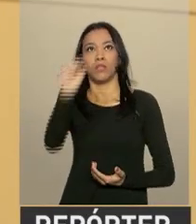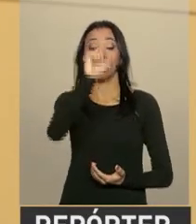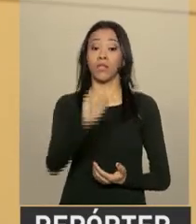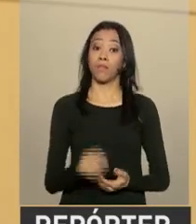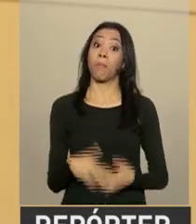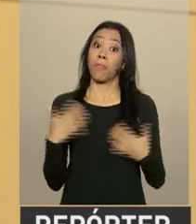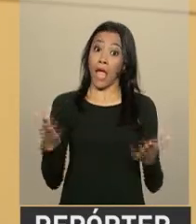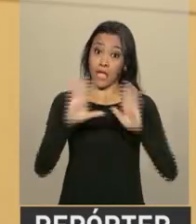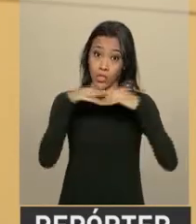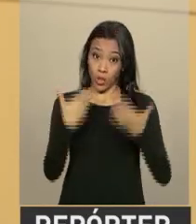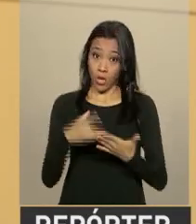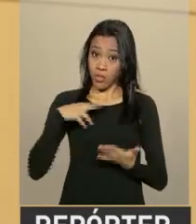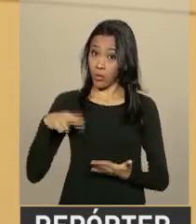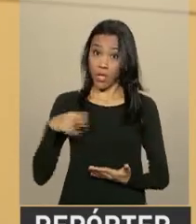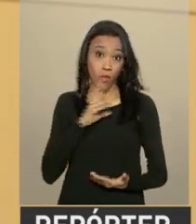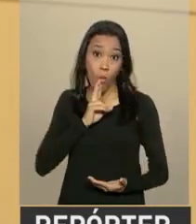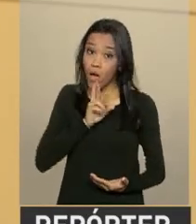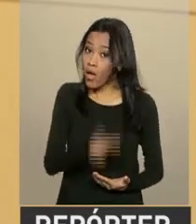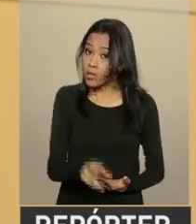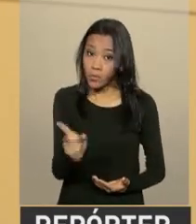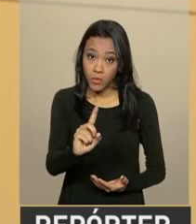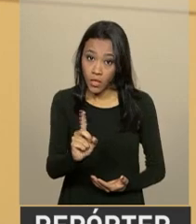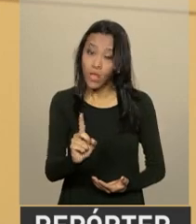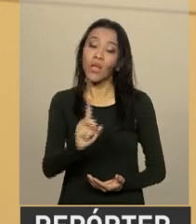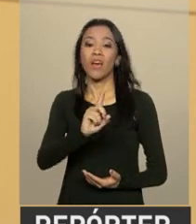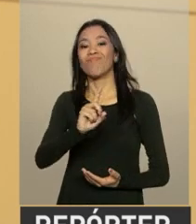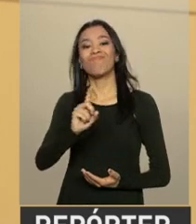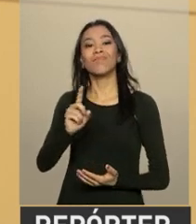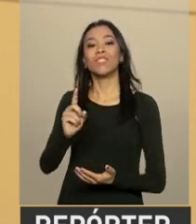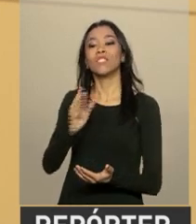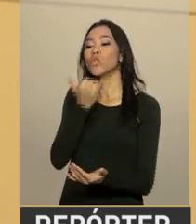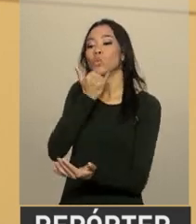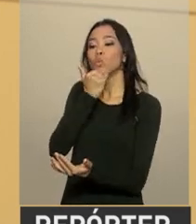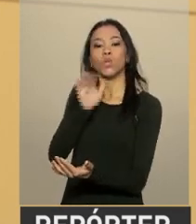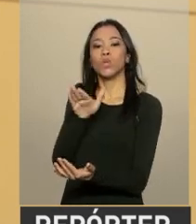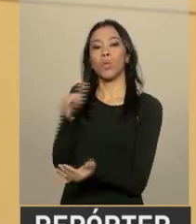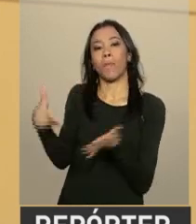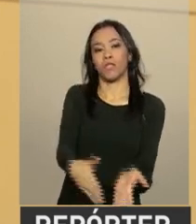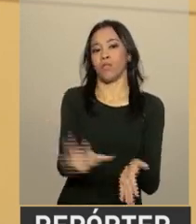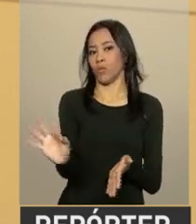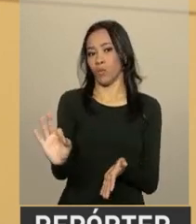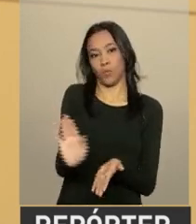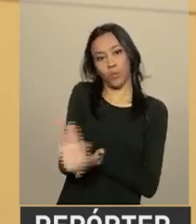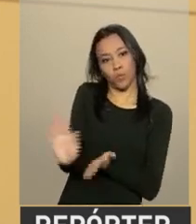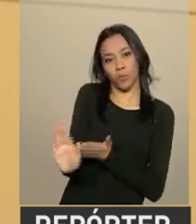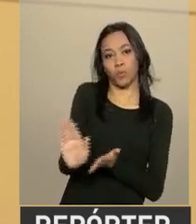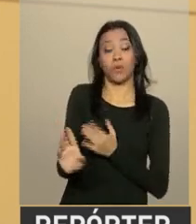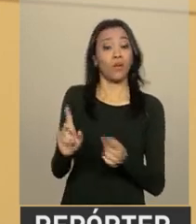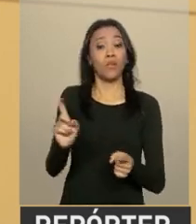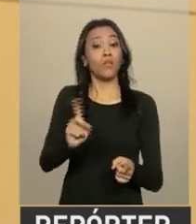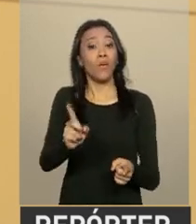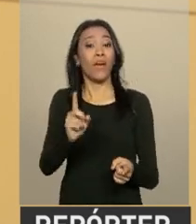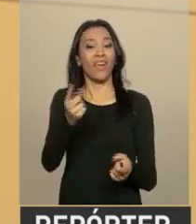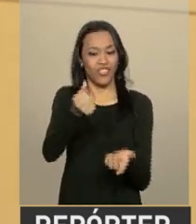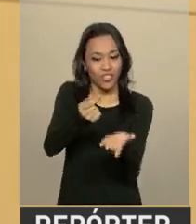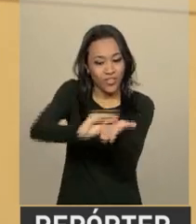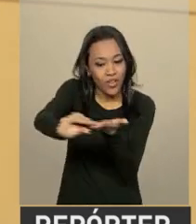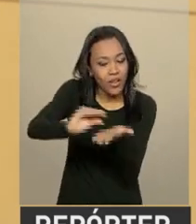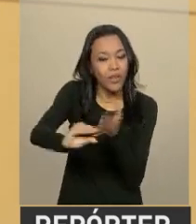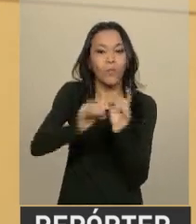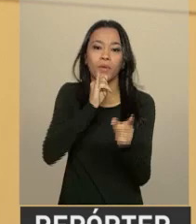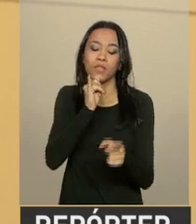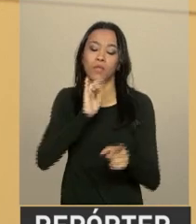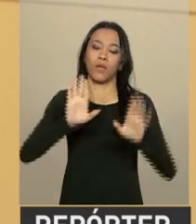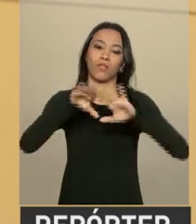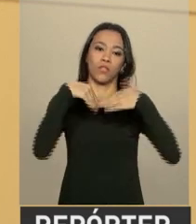deixam de responder elas deixam de participar de algumas ações também não necessariamente ligadas a recursos mas por exemplo as